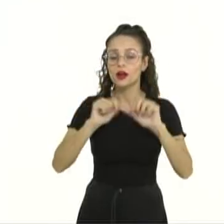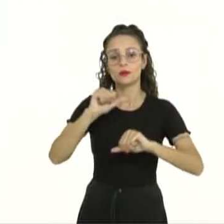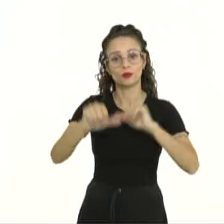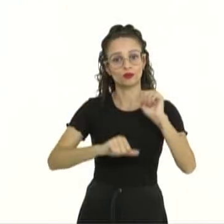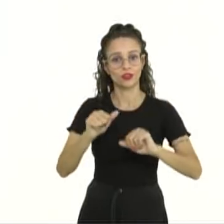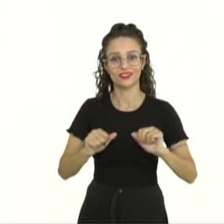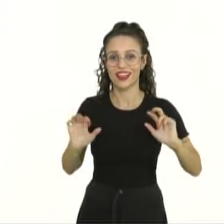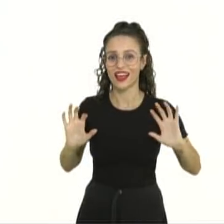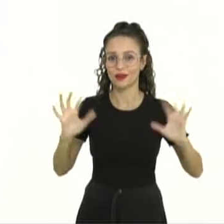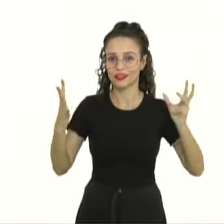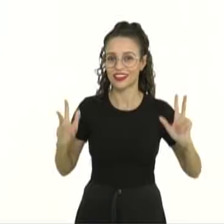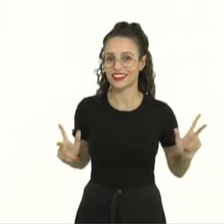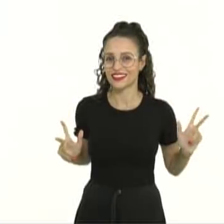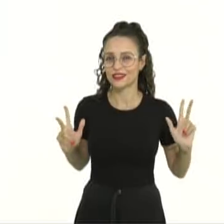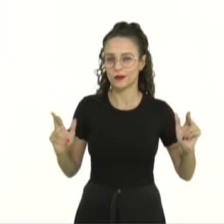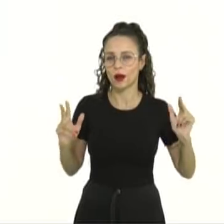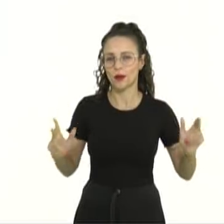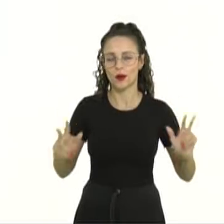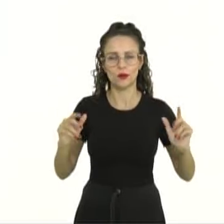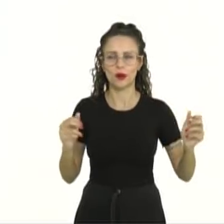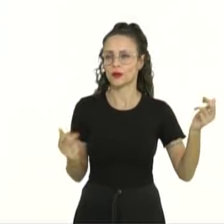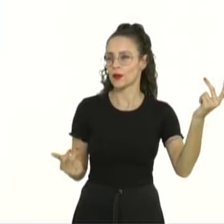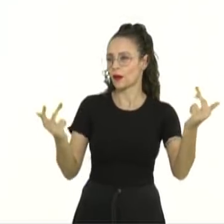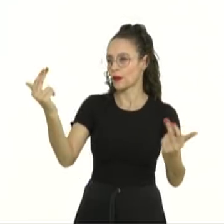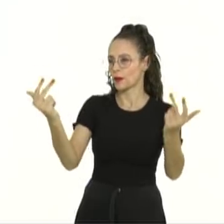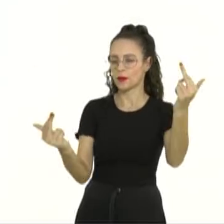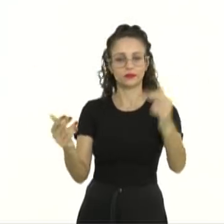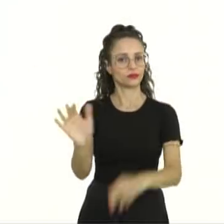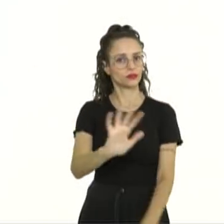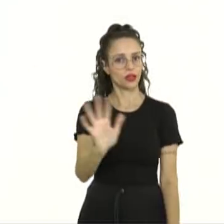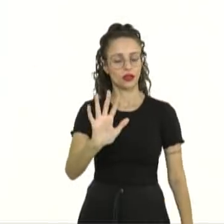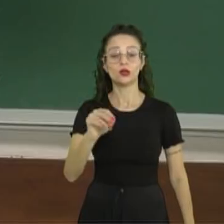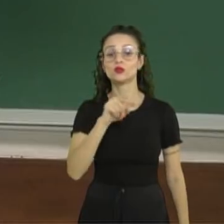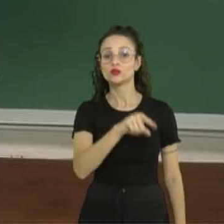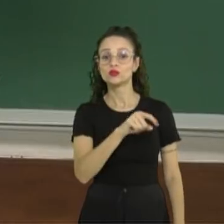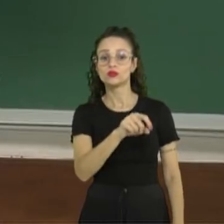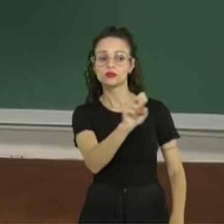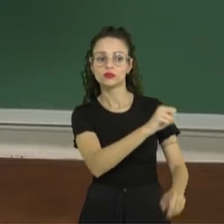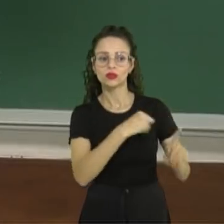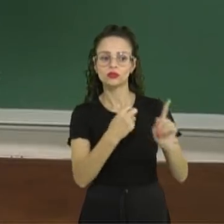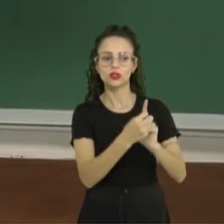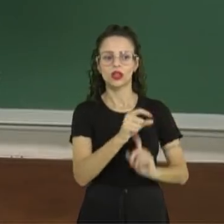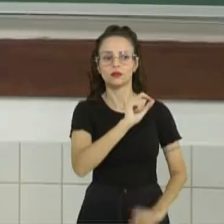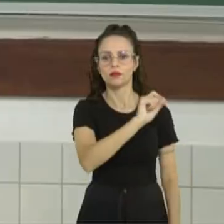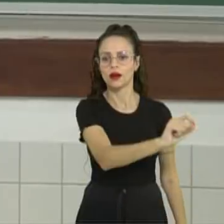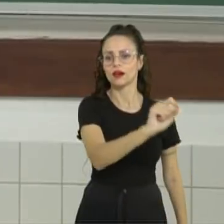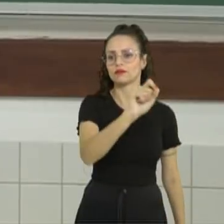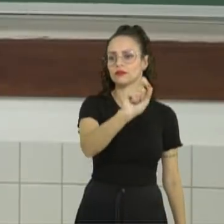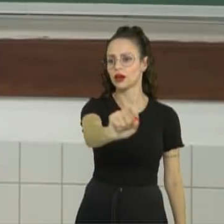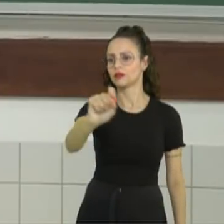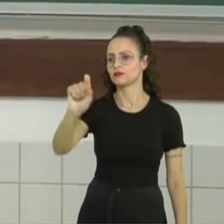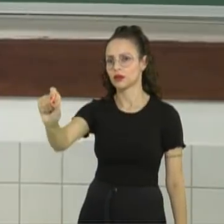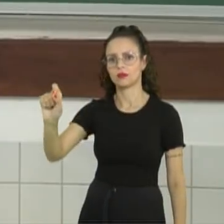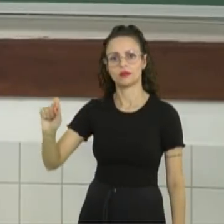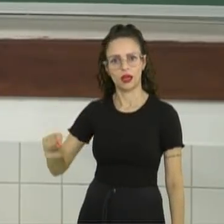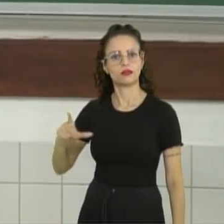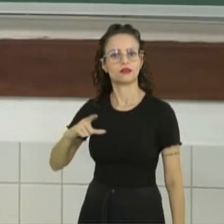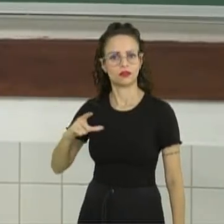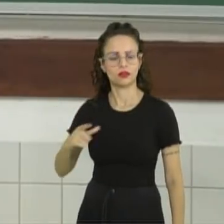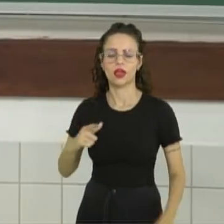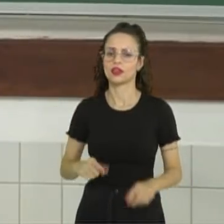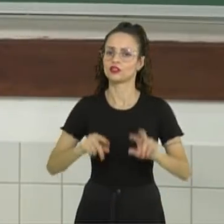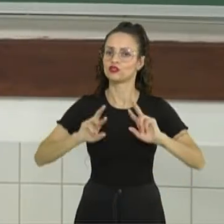mesmo jeito e nem no mesmo ritmo em todo lugar. Cada sociedade tem seu ritmo de mudanças, cada sociedade tem seu